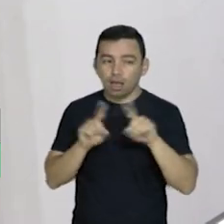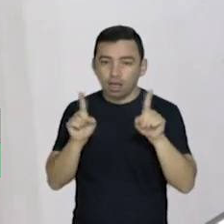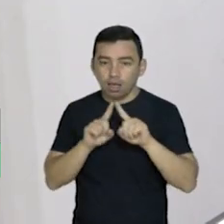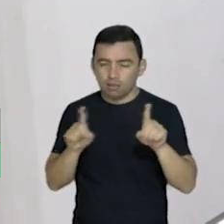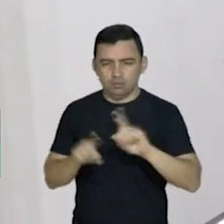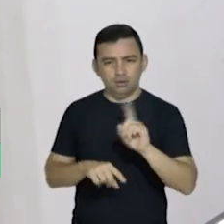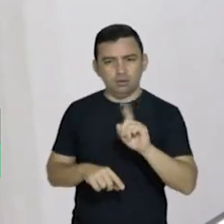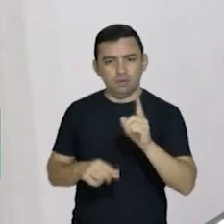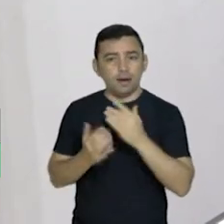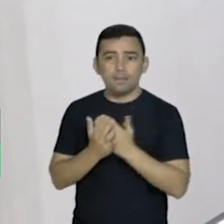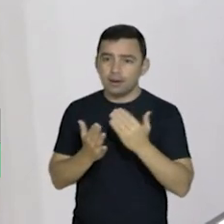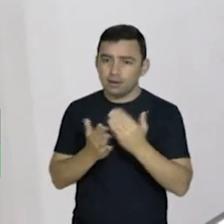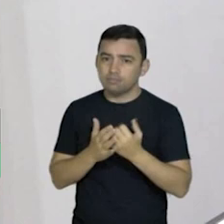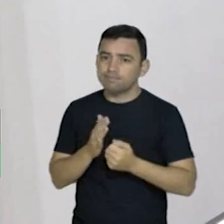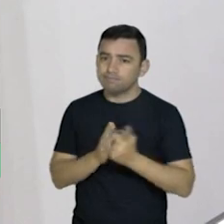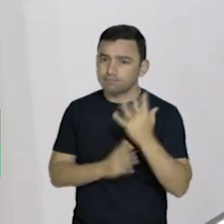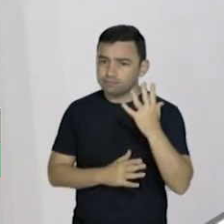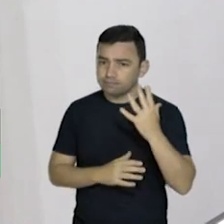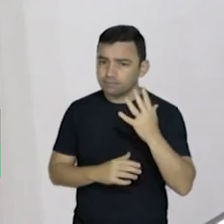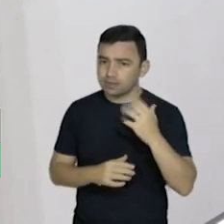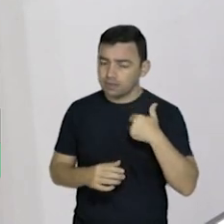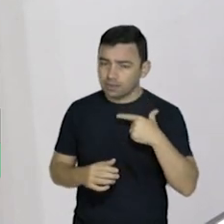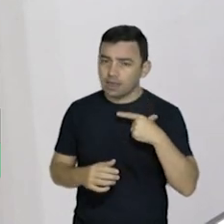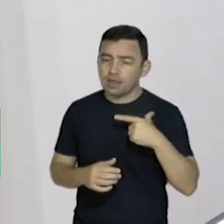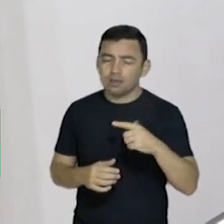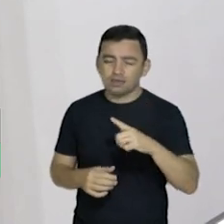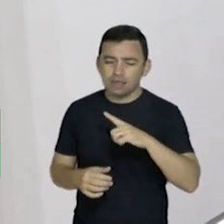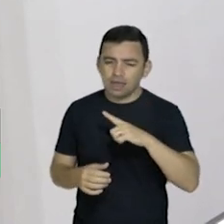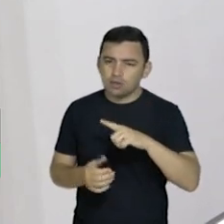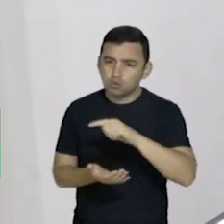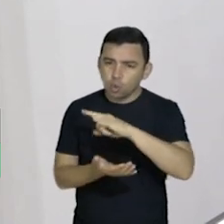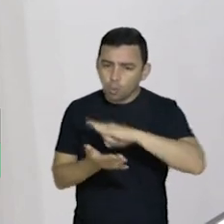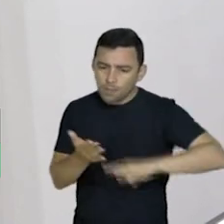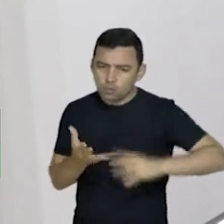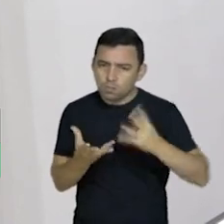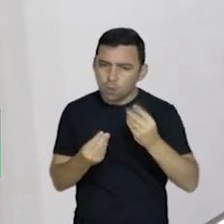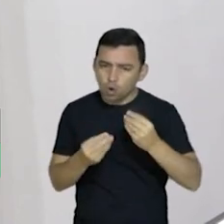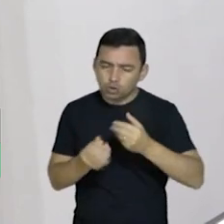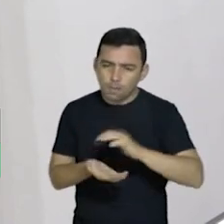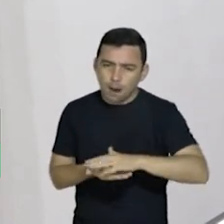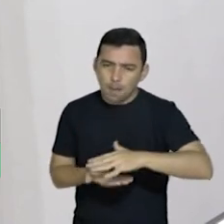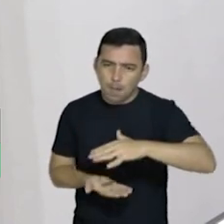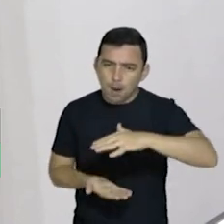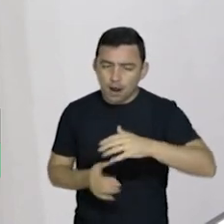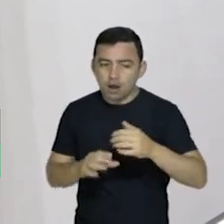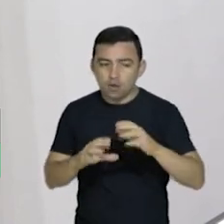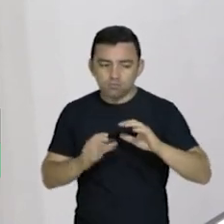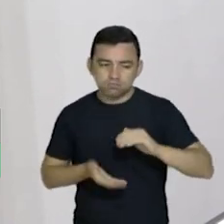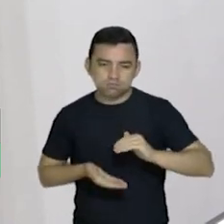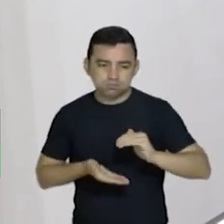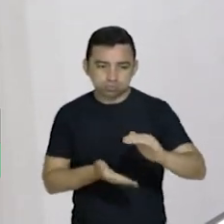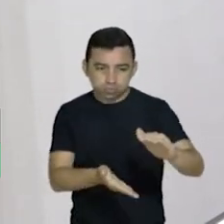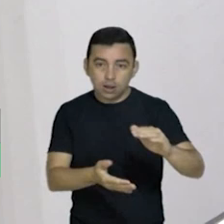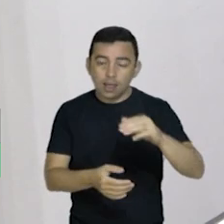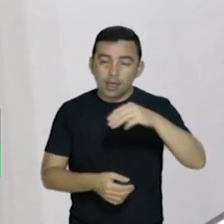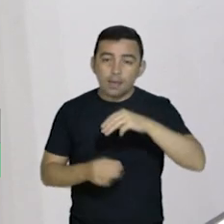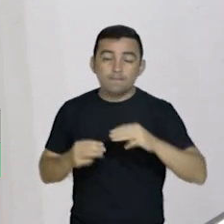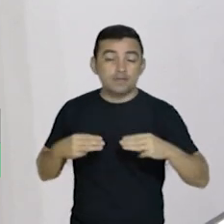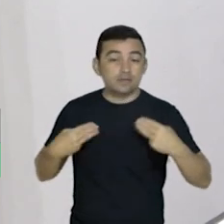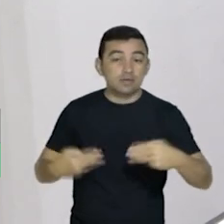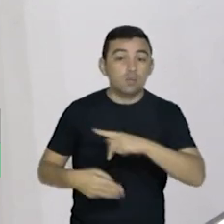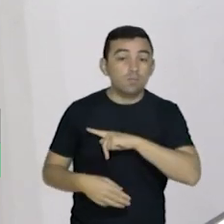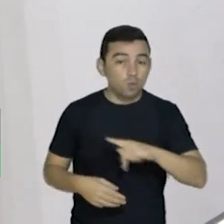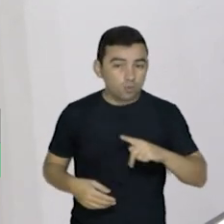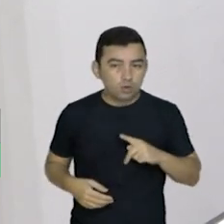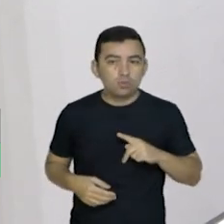e denúncias que recebemos estamos juntando esses documentos eu quero encaminhar tudo ao Ministério Público local quero encaminhar isso as delegacias de